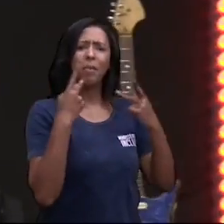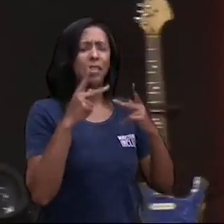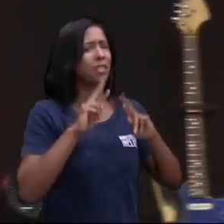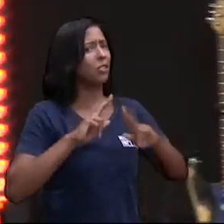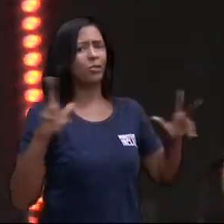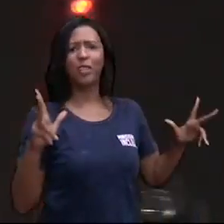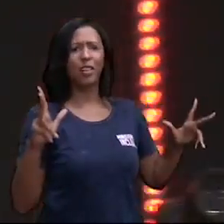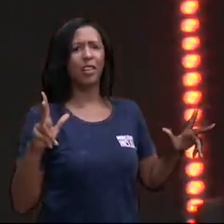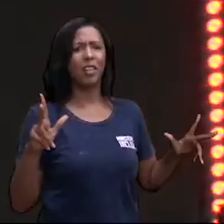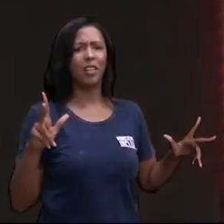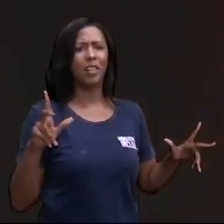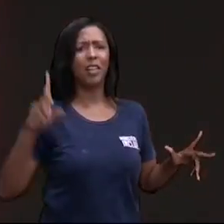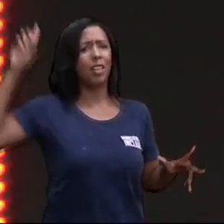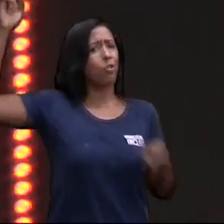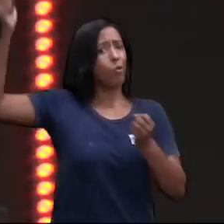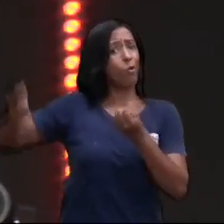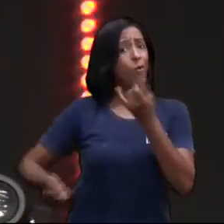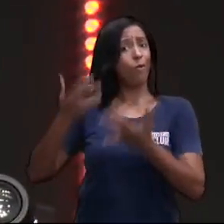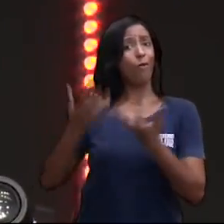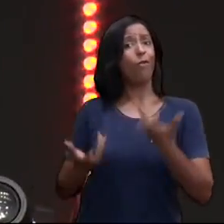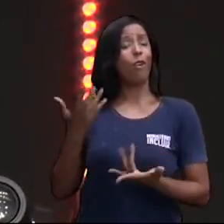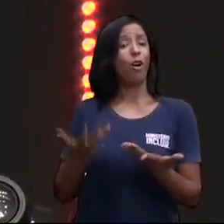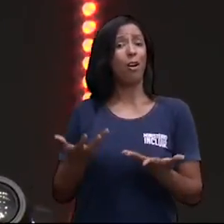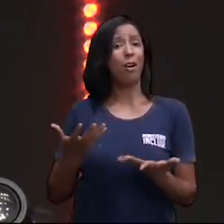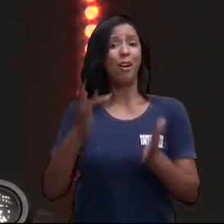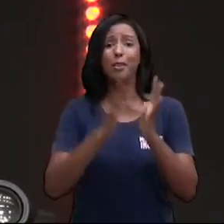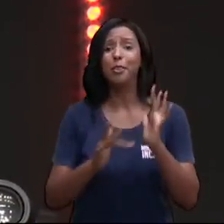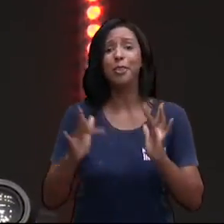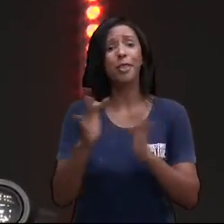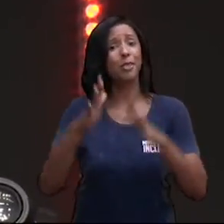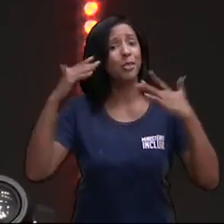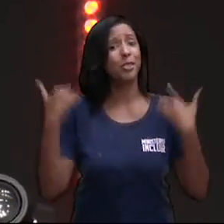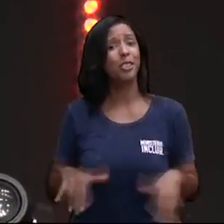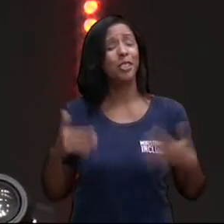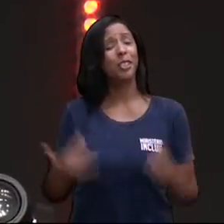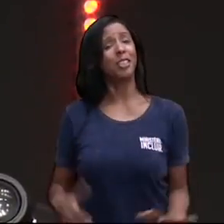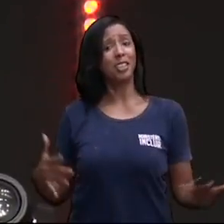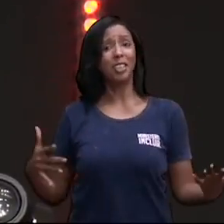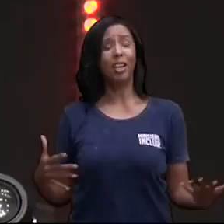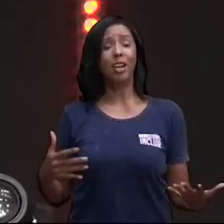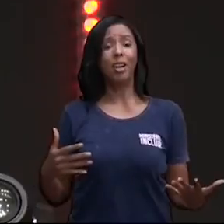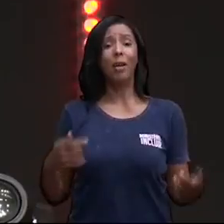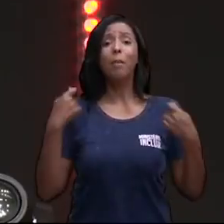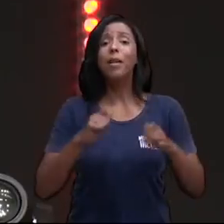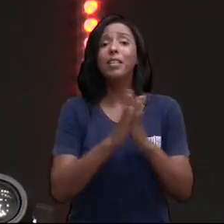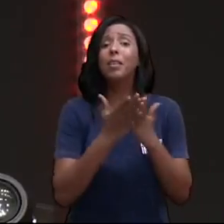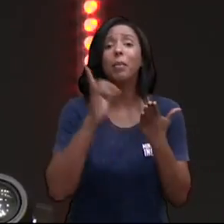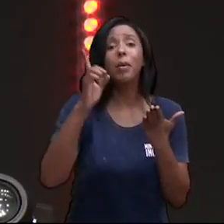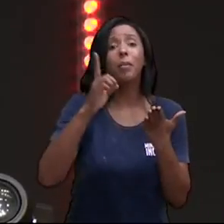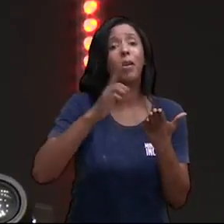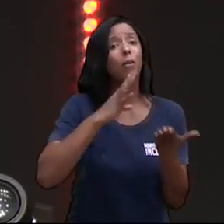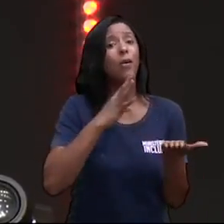Jeová não manda o fogo do céu na minha cabeça agora não Jesus quando analfabetismo